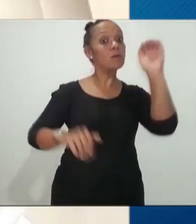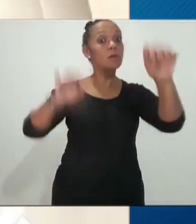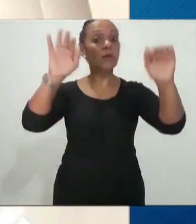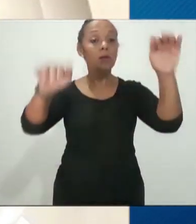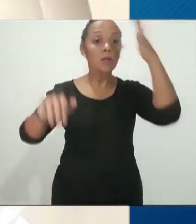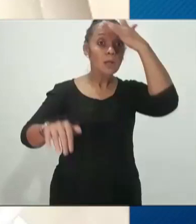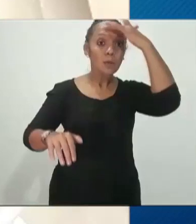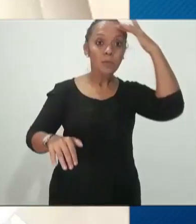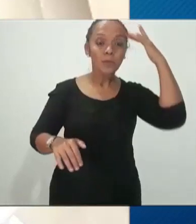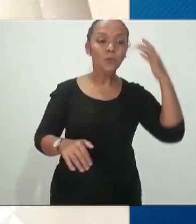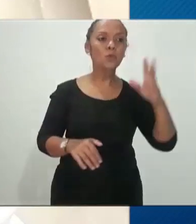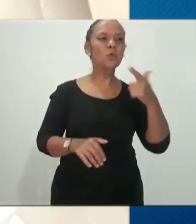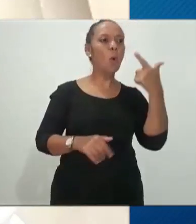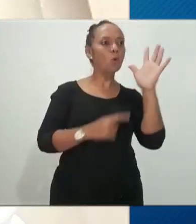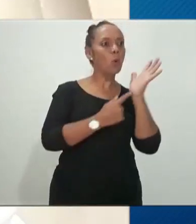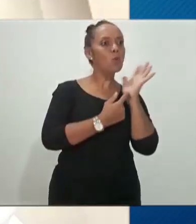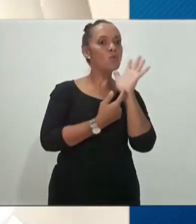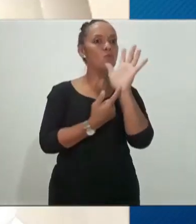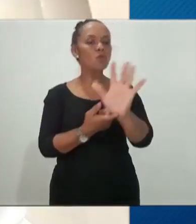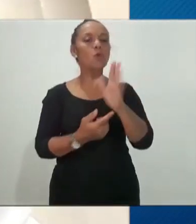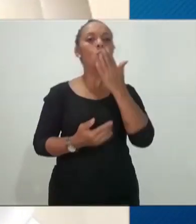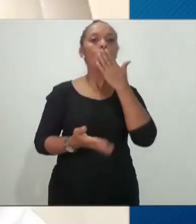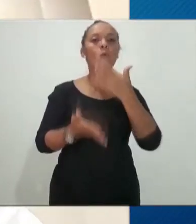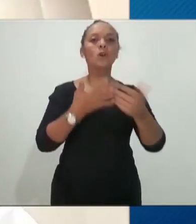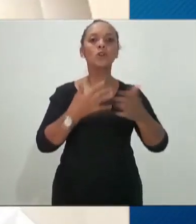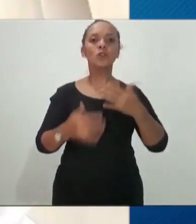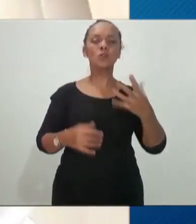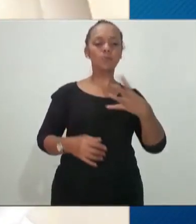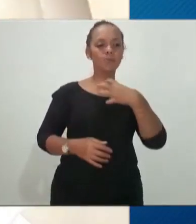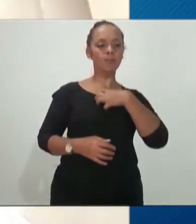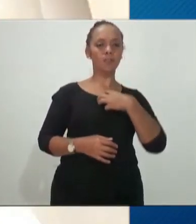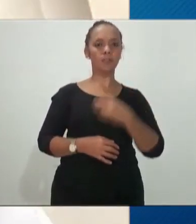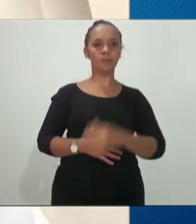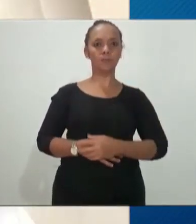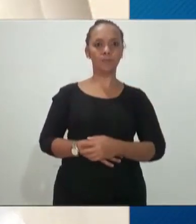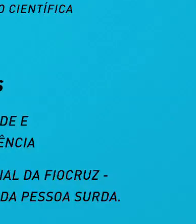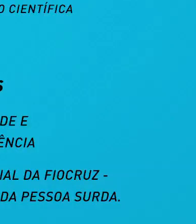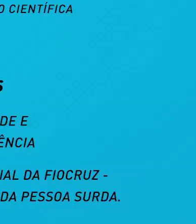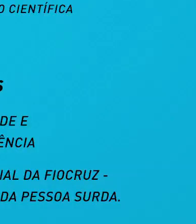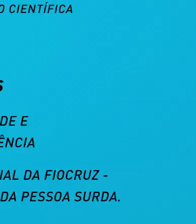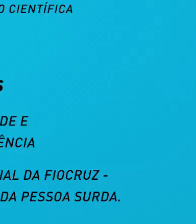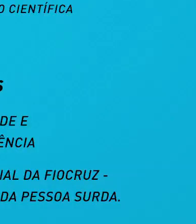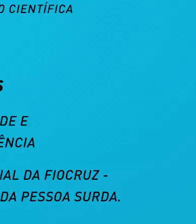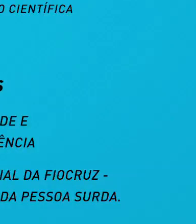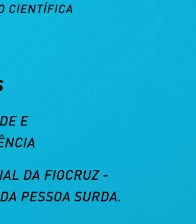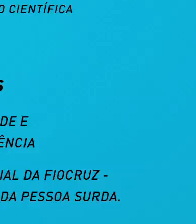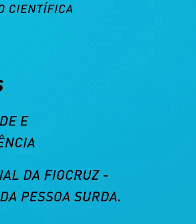isso que a gente tem que alertar a população com outros sinais ou sintomas.